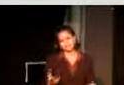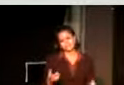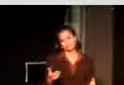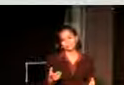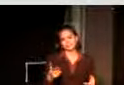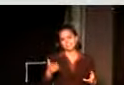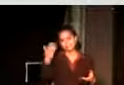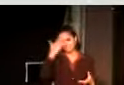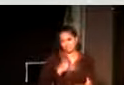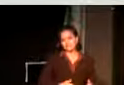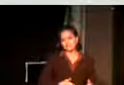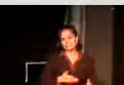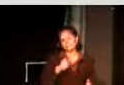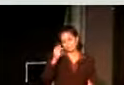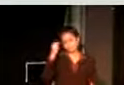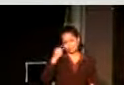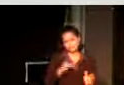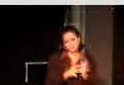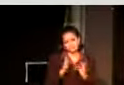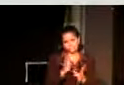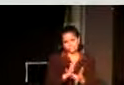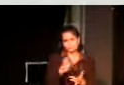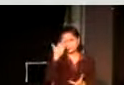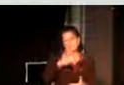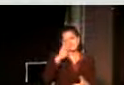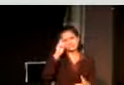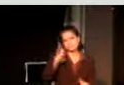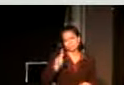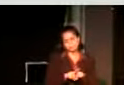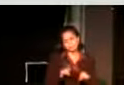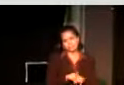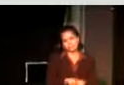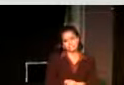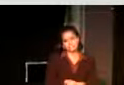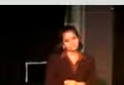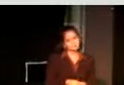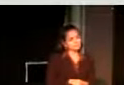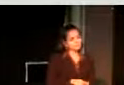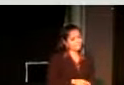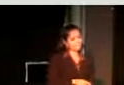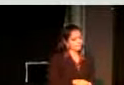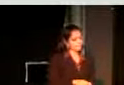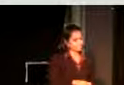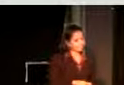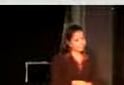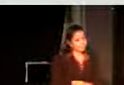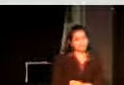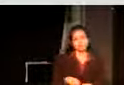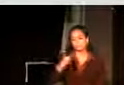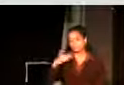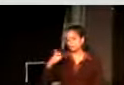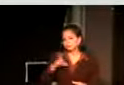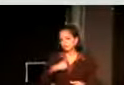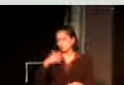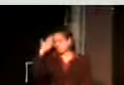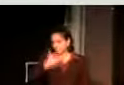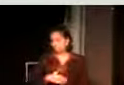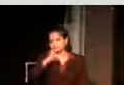da presença do Sagrado da presença de Deus então na origem Onde existe a presença de Deus